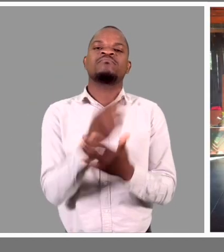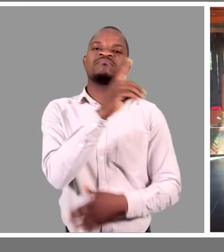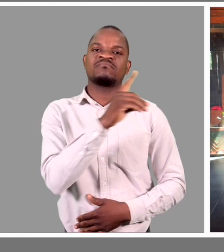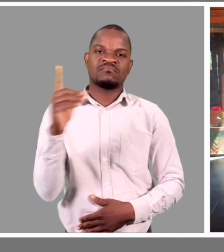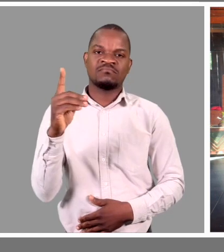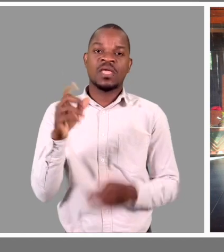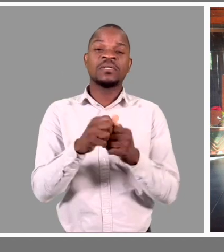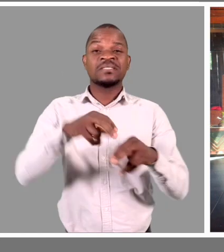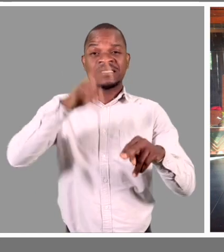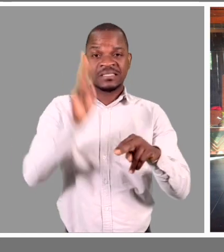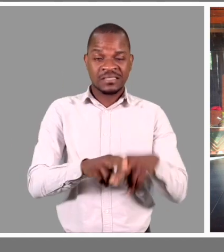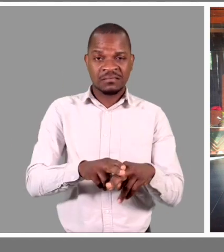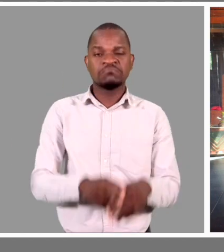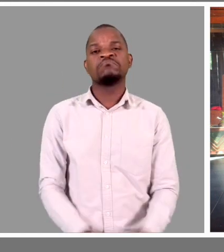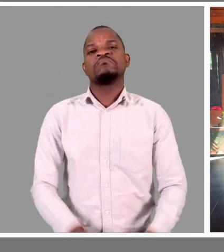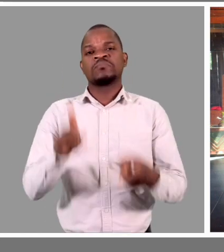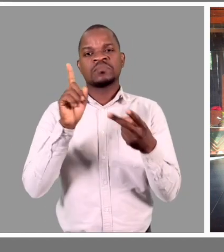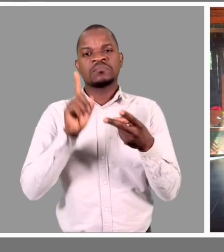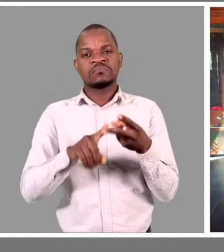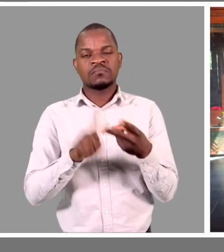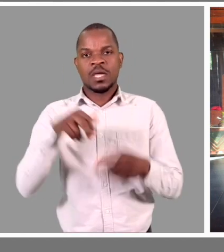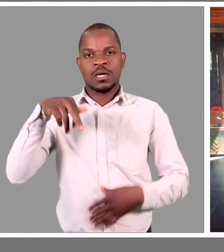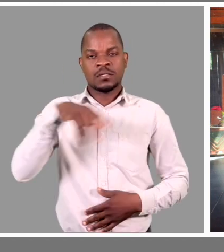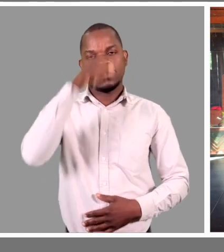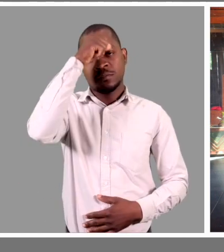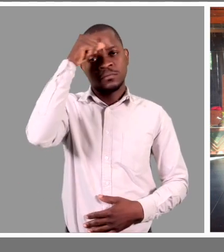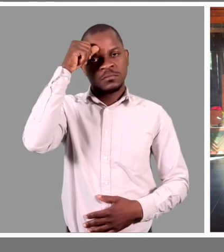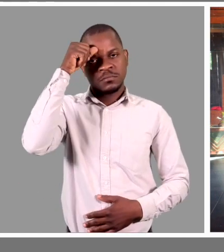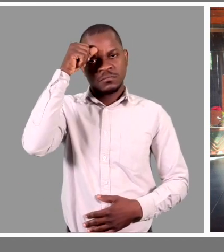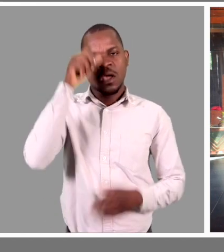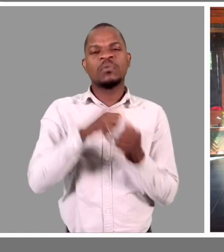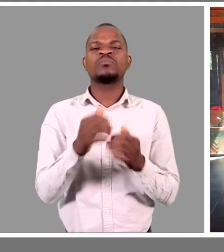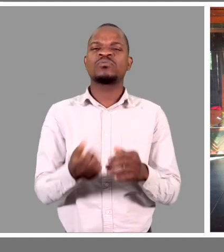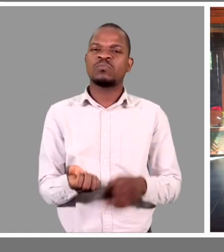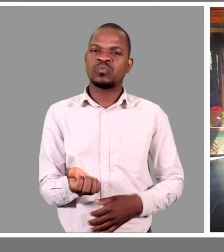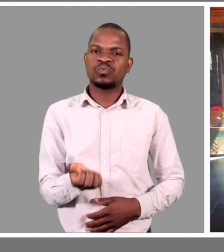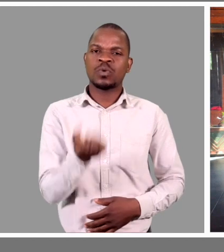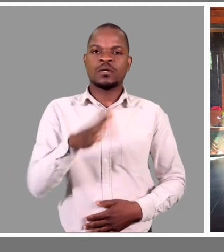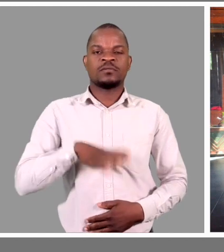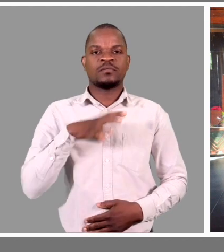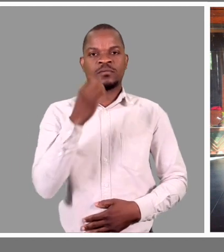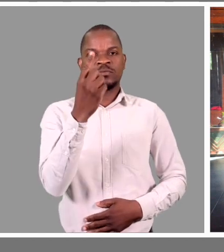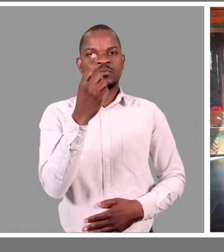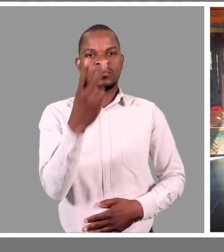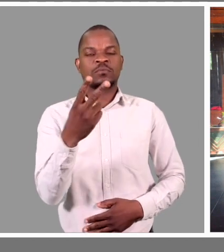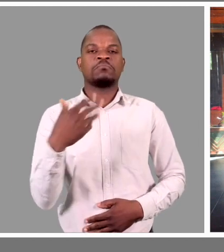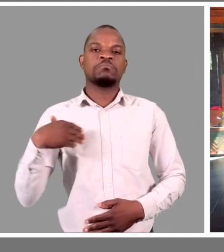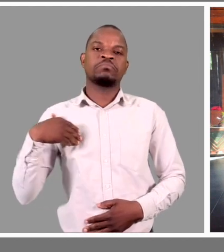não conseguia sentar nem andar e veio a perder a vida aos 12 anos de idade.